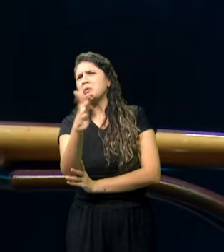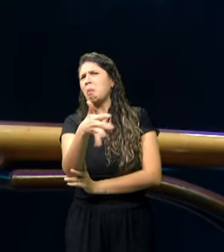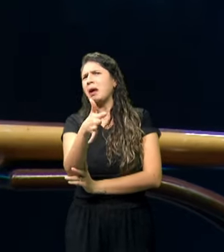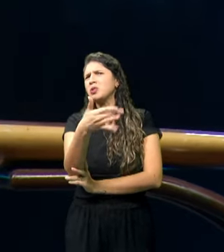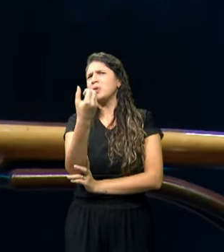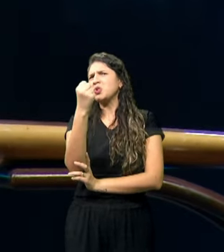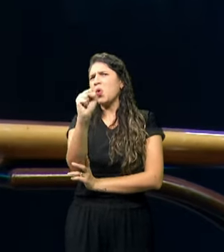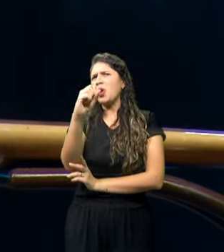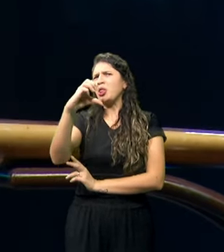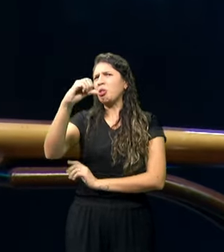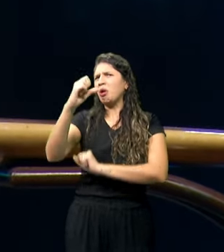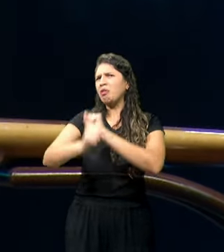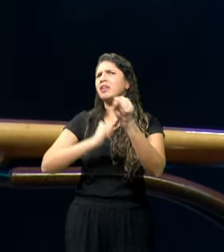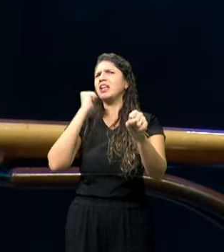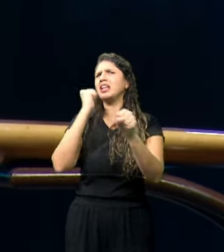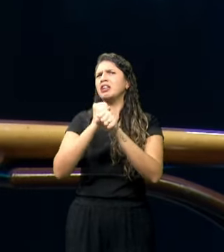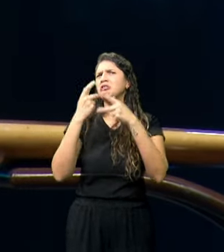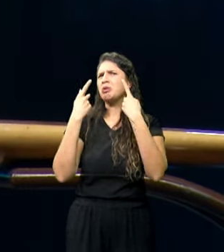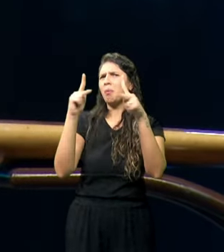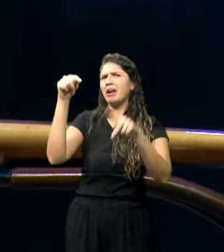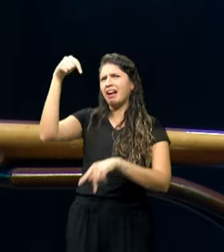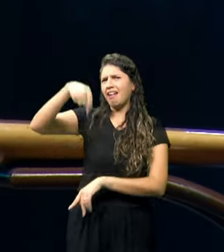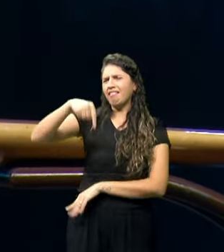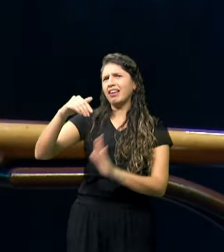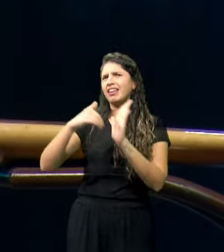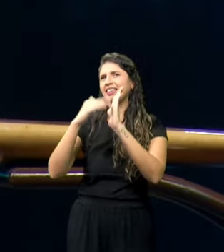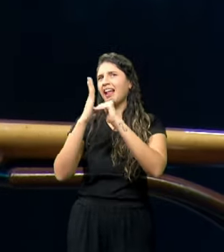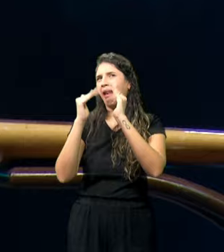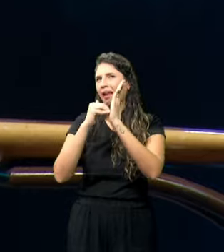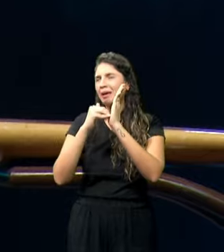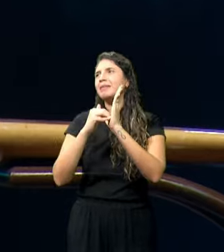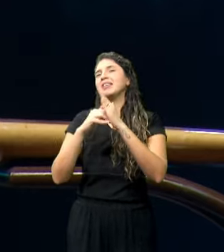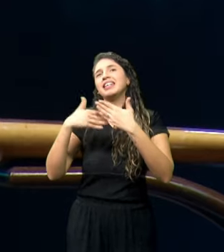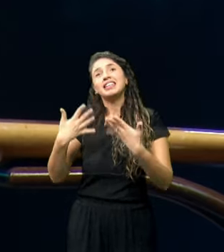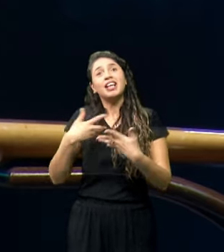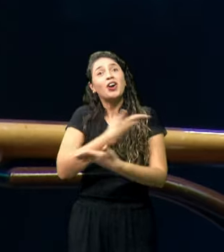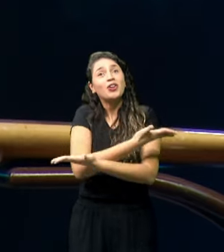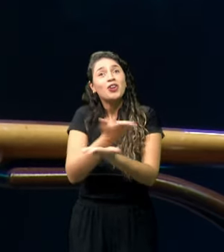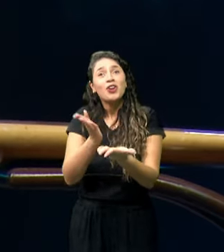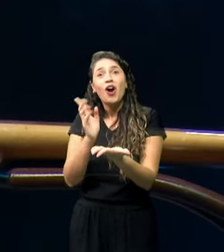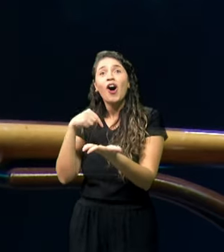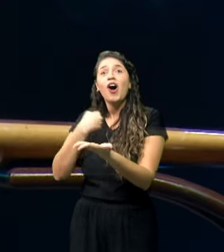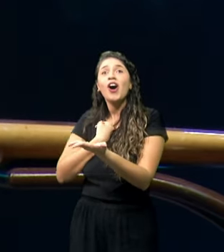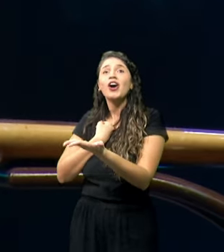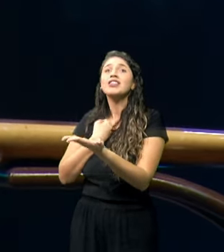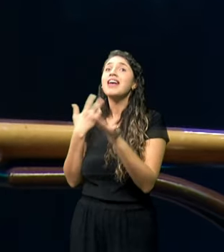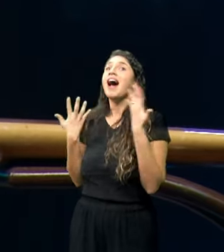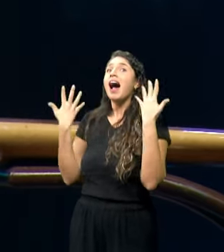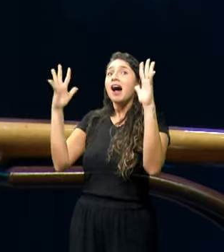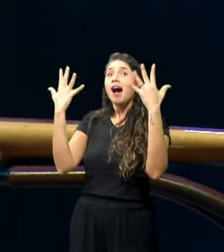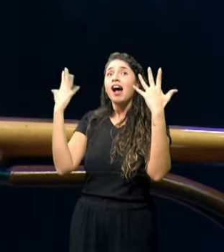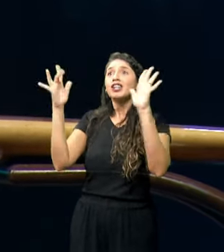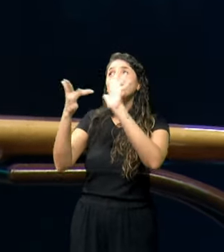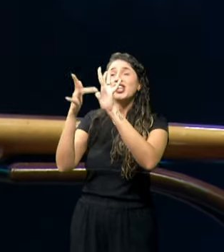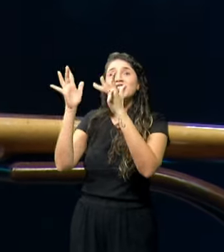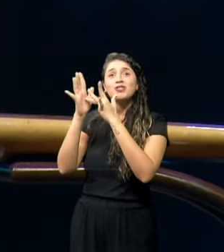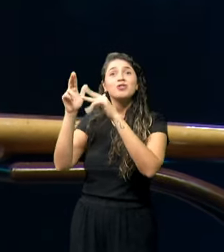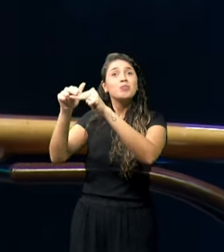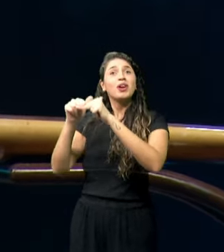ele não pregava aqui na sede. Então vamos receber com uma carinhosa salva de palmas a Jesus a vida do pastor